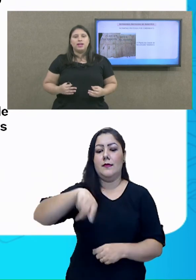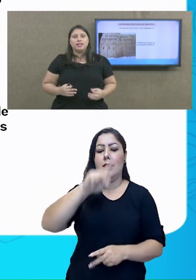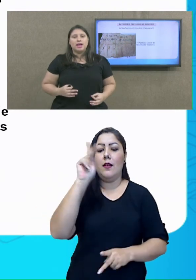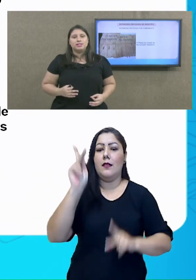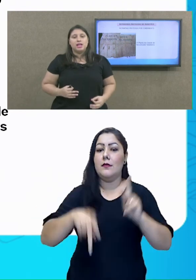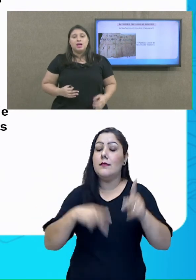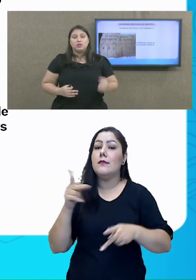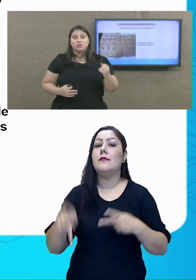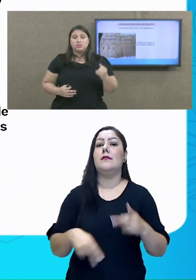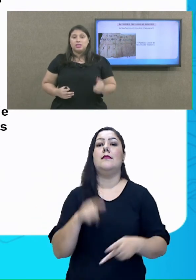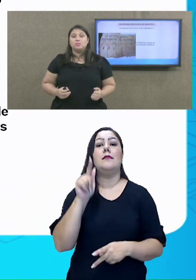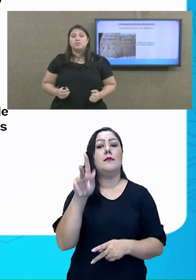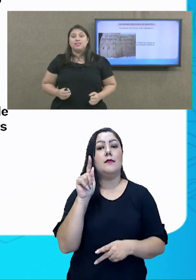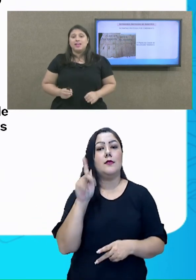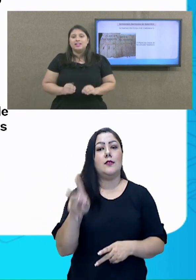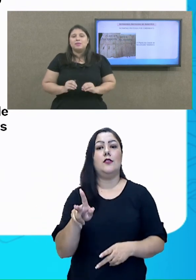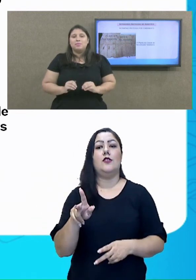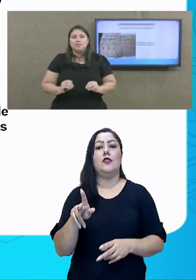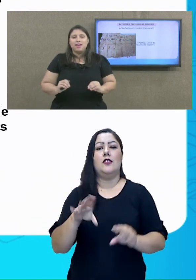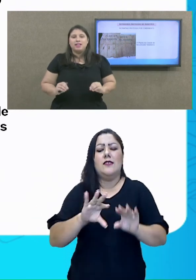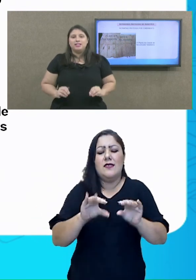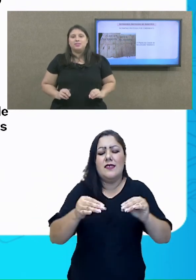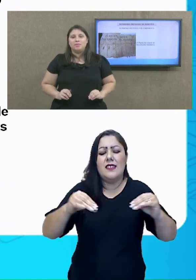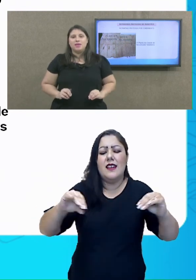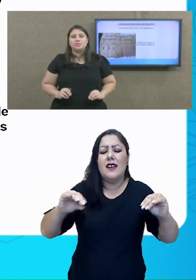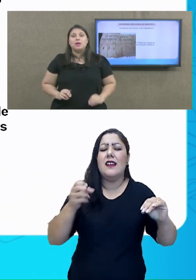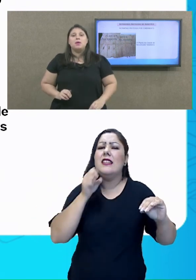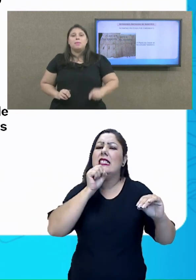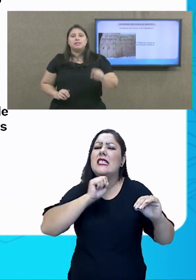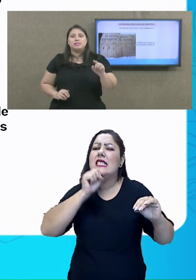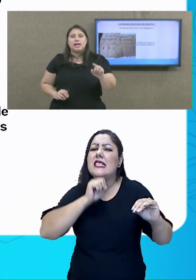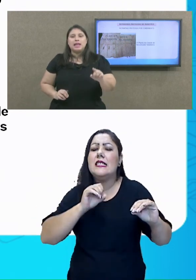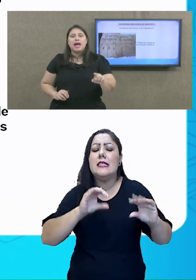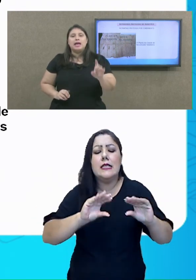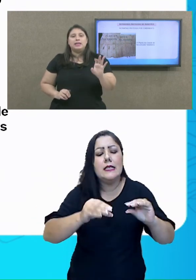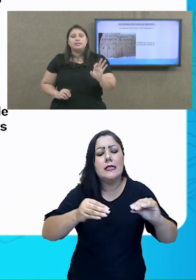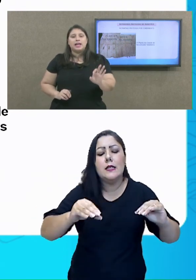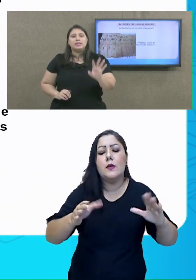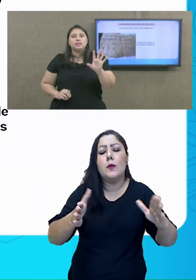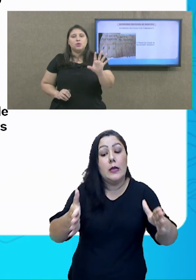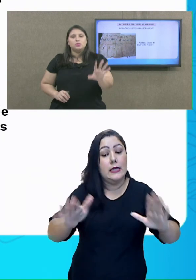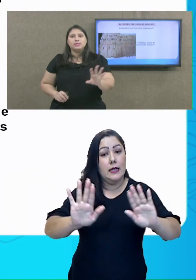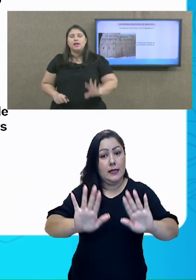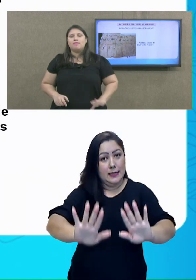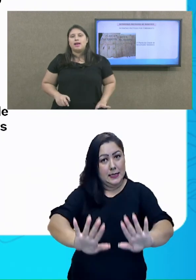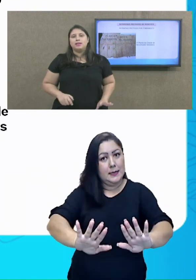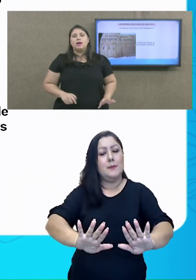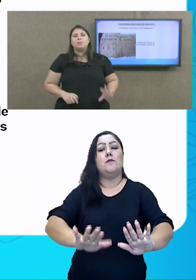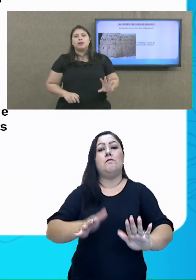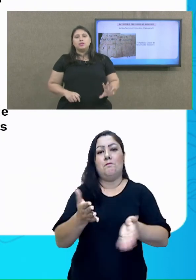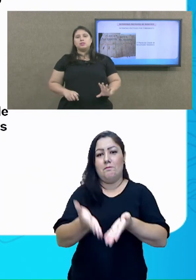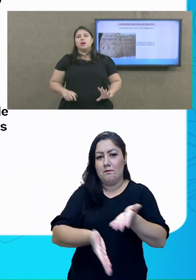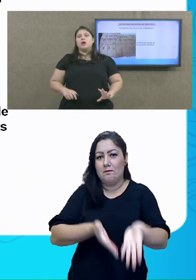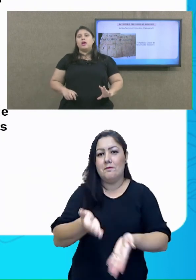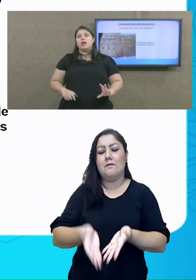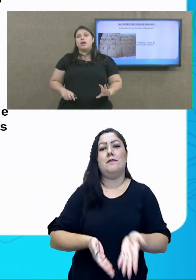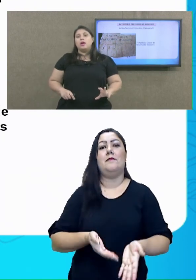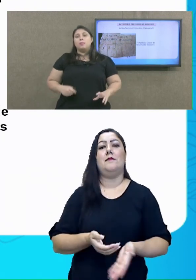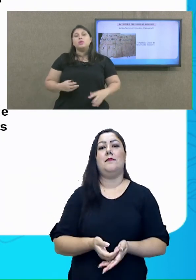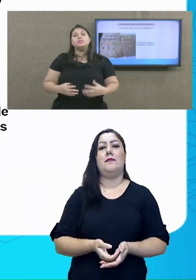Governador Valadares. Nós conseguimos ver até que ela está bem velhinha, não é mesmo? Mas está lá, intacta e conservada, para que nós